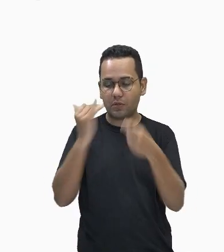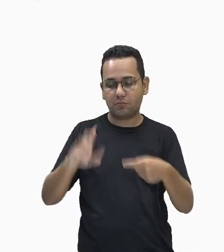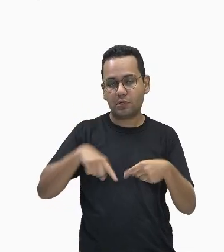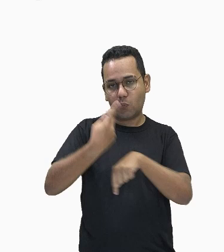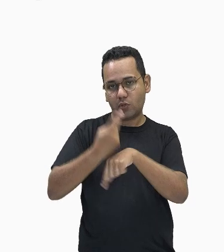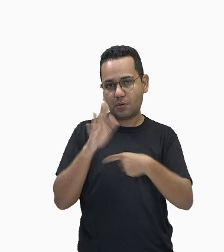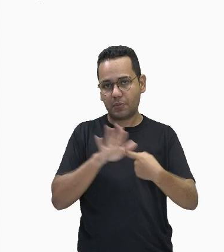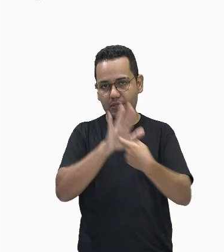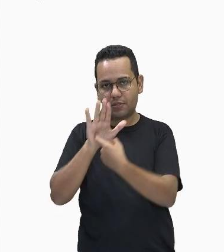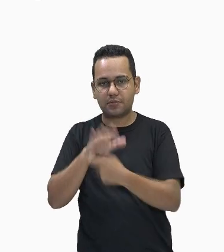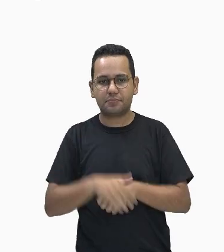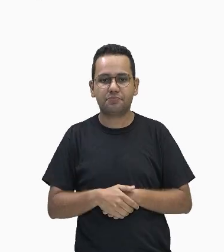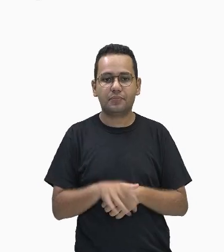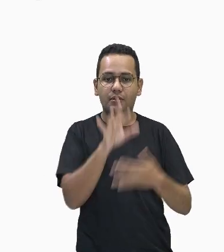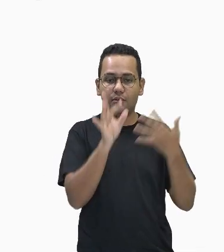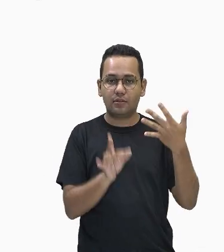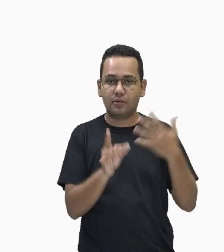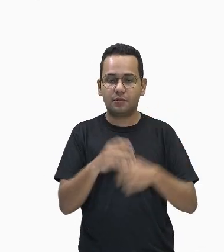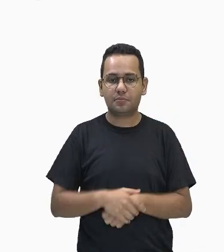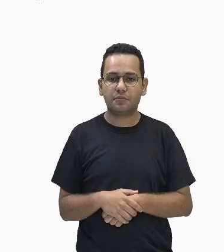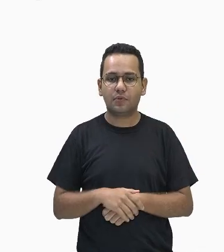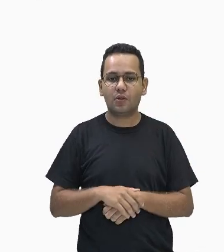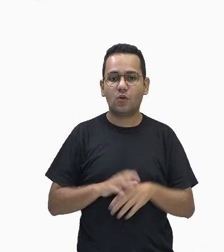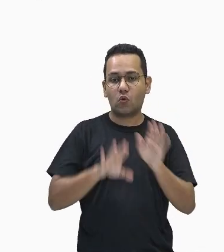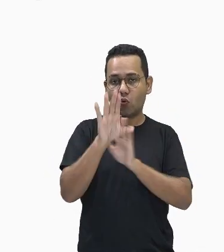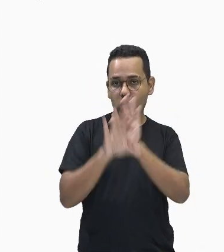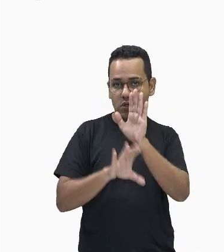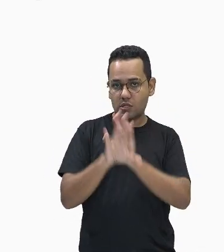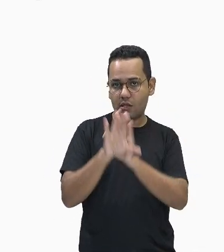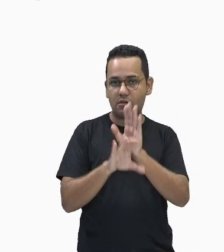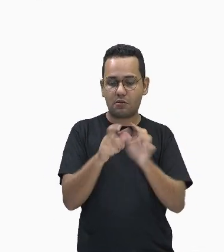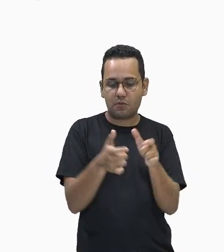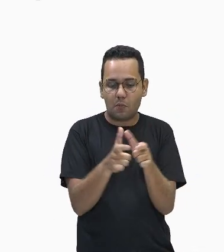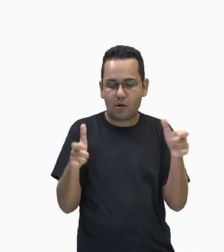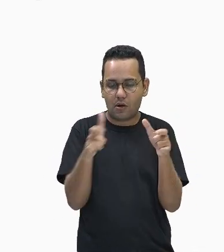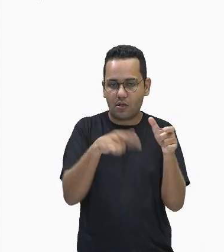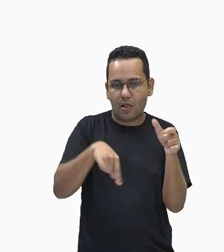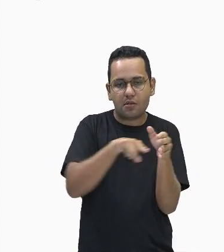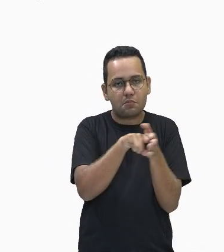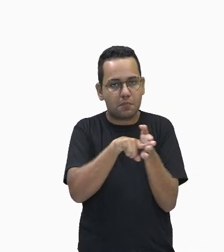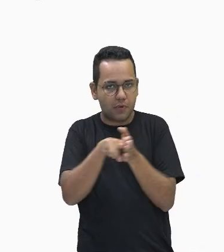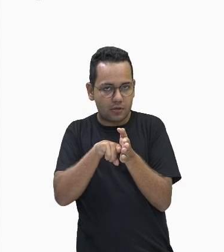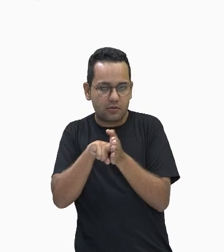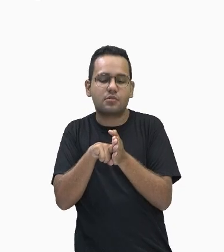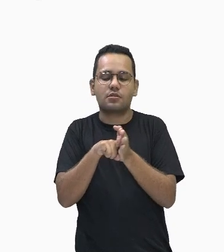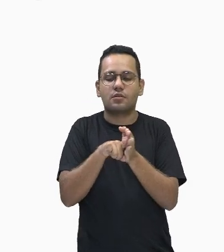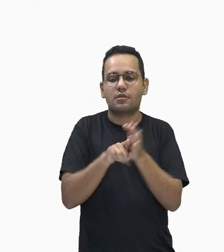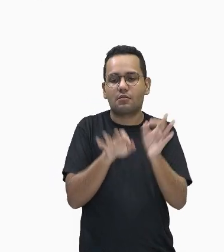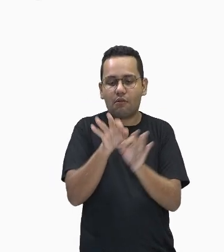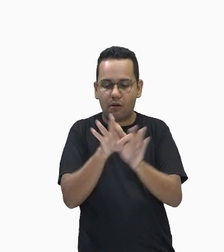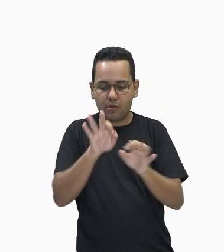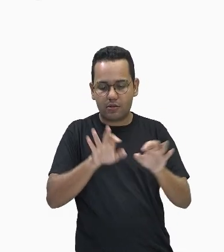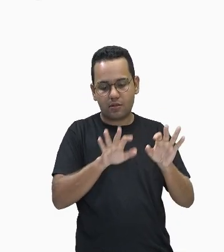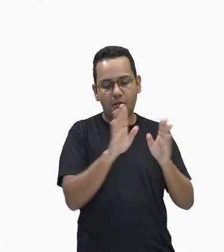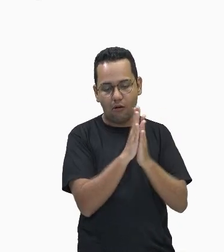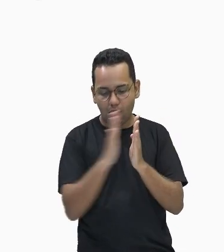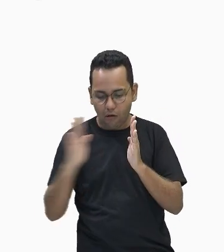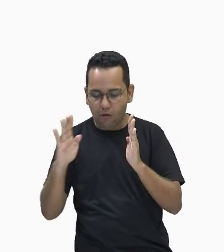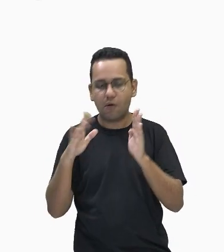dados, detalhamento, definição de população, amostra, rol, pesquisa amostral